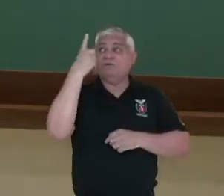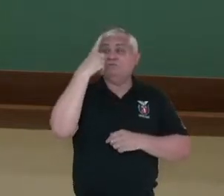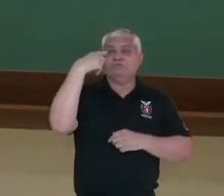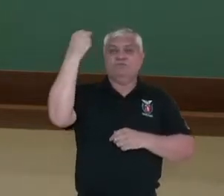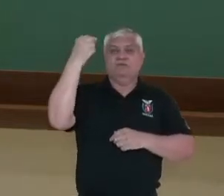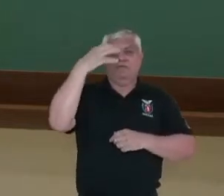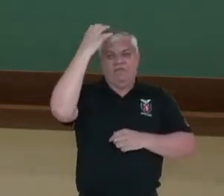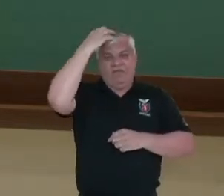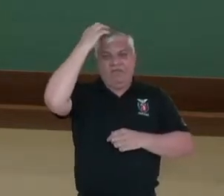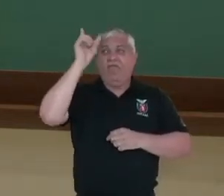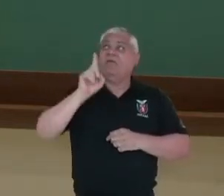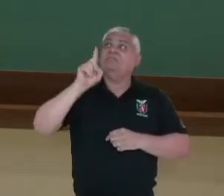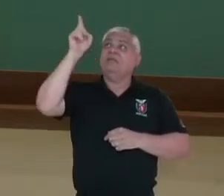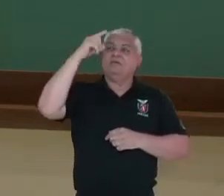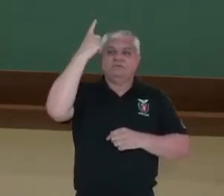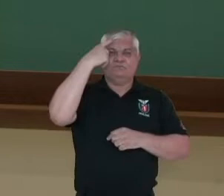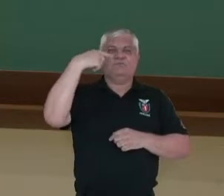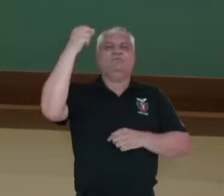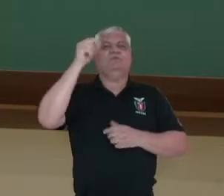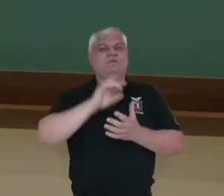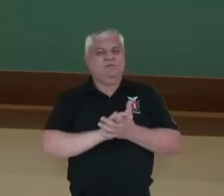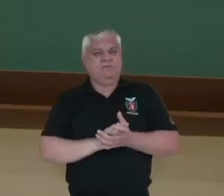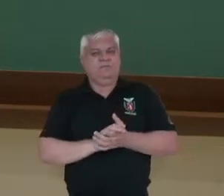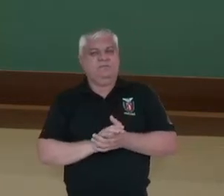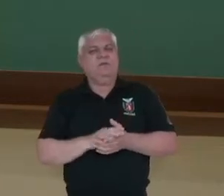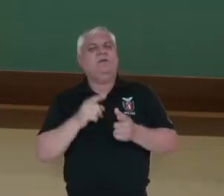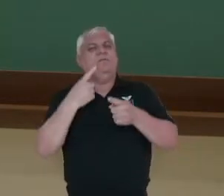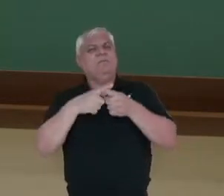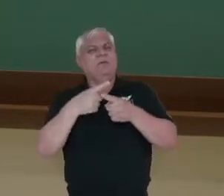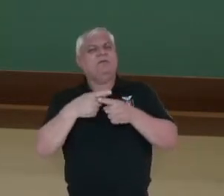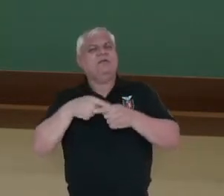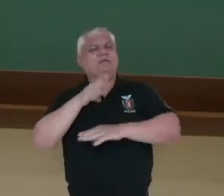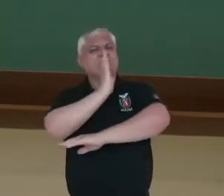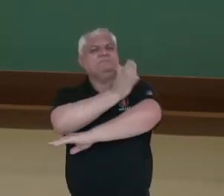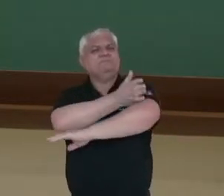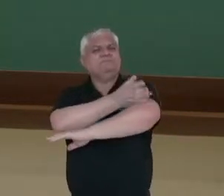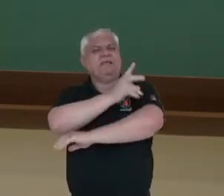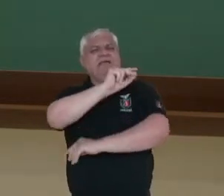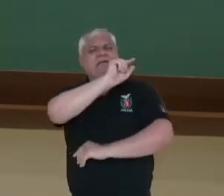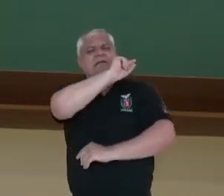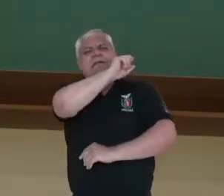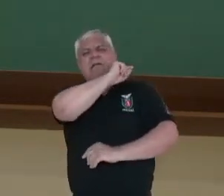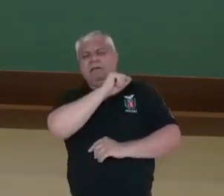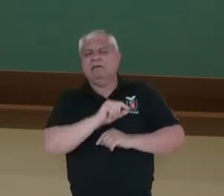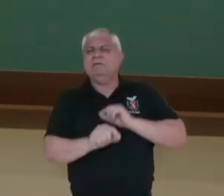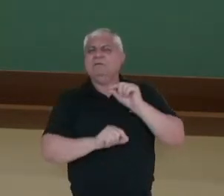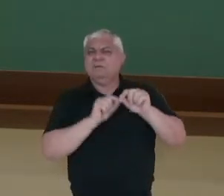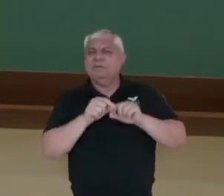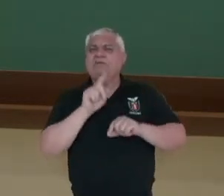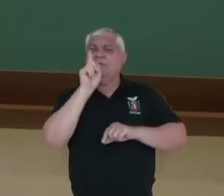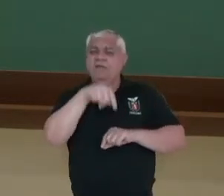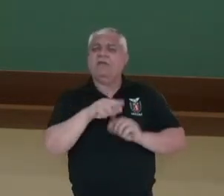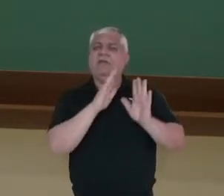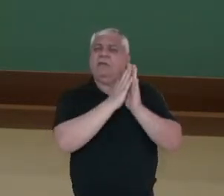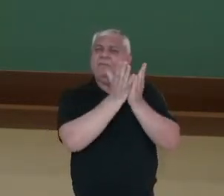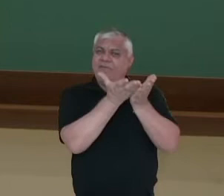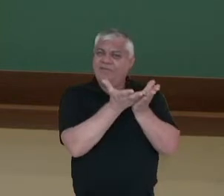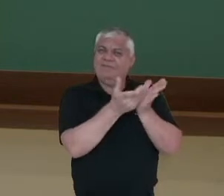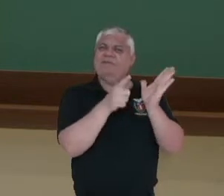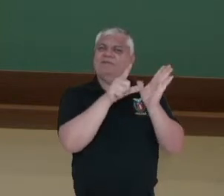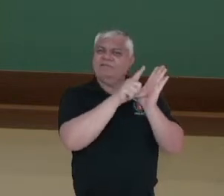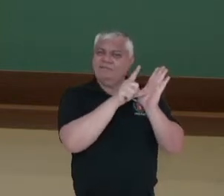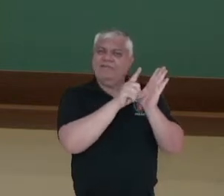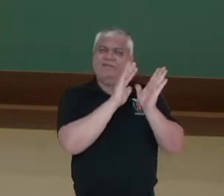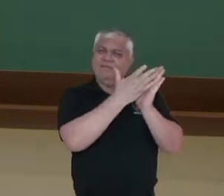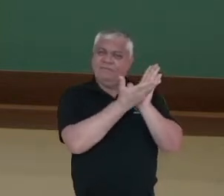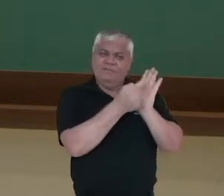por Deus. Isso vigorou também parte da Idade Média, né? Então, esse princípio até teocrático colocado